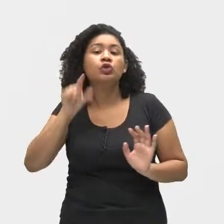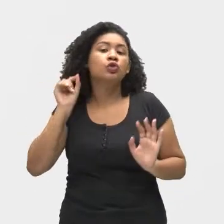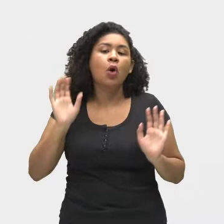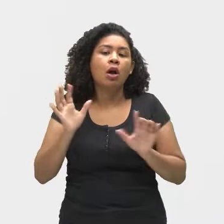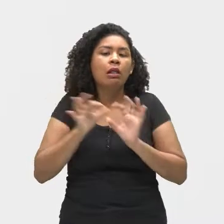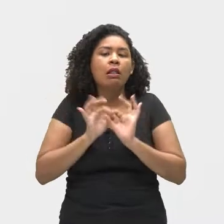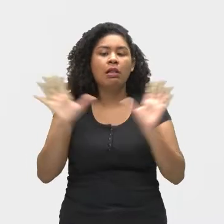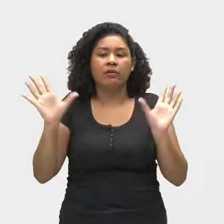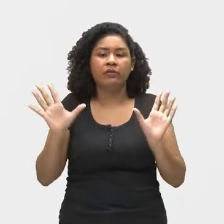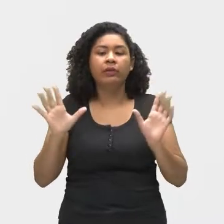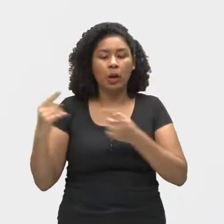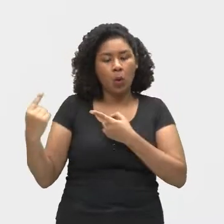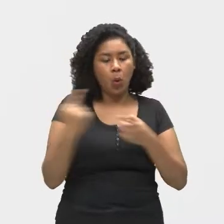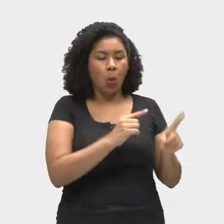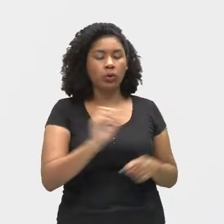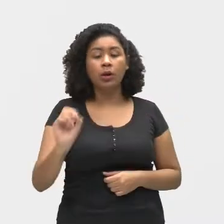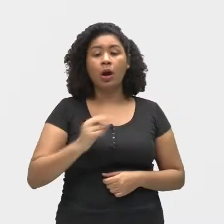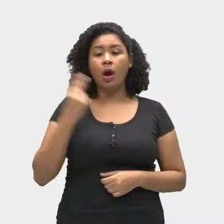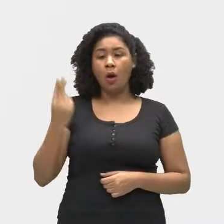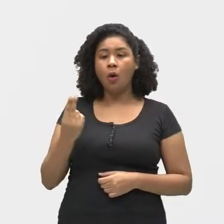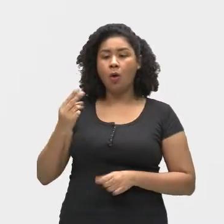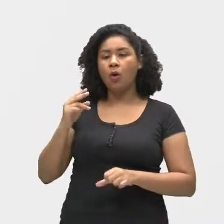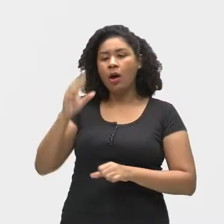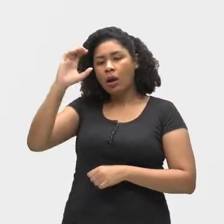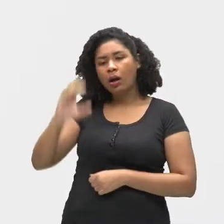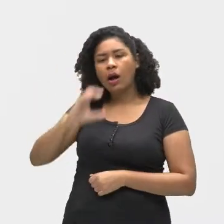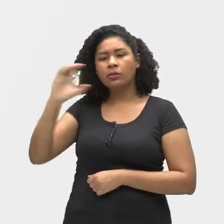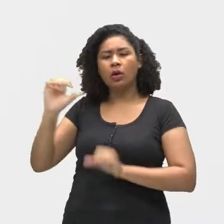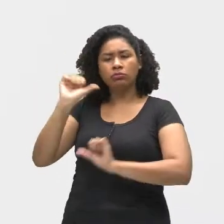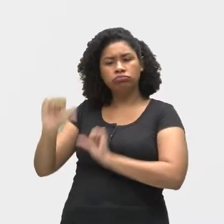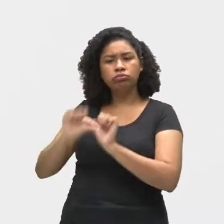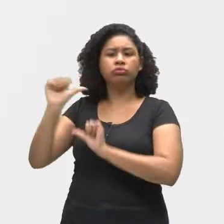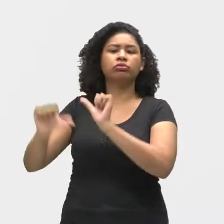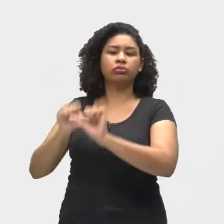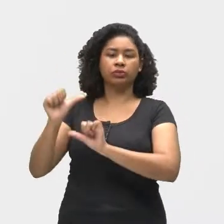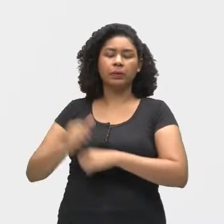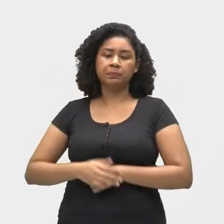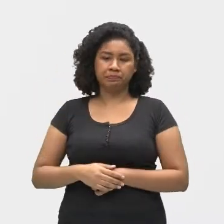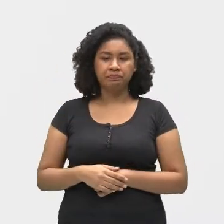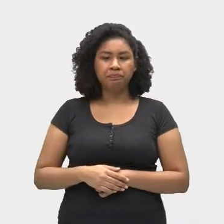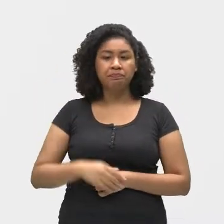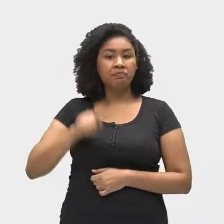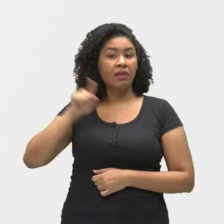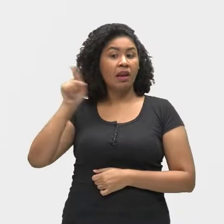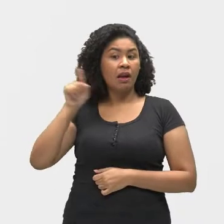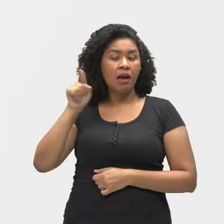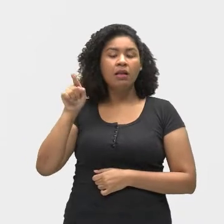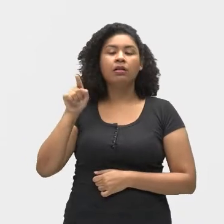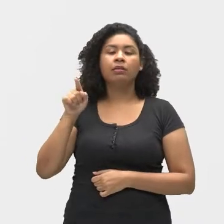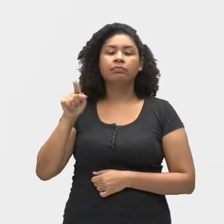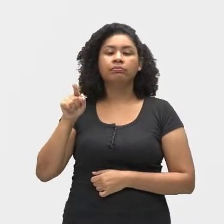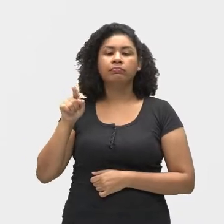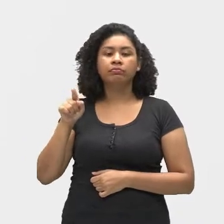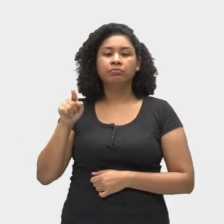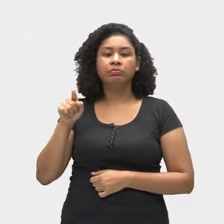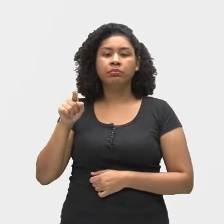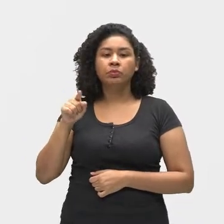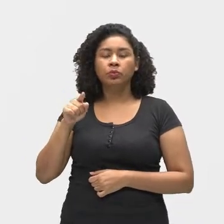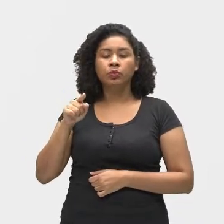de reestruturação da Igreja Católica, que culminou em